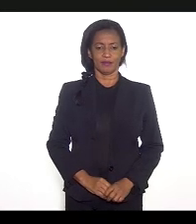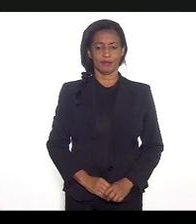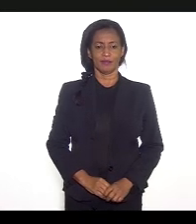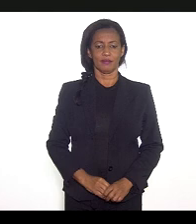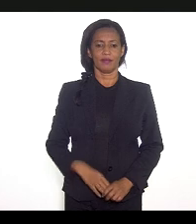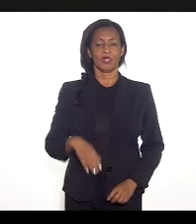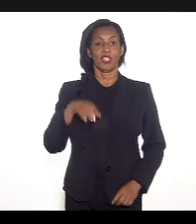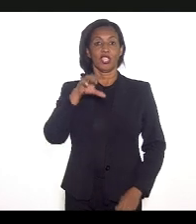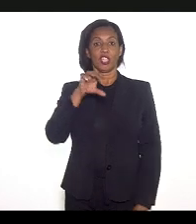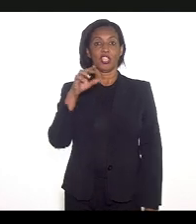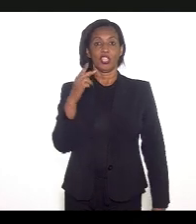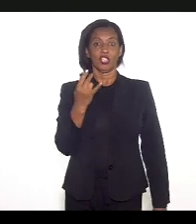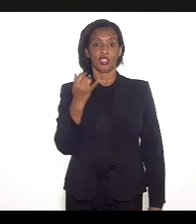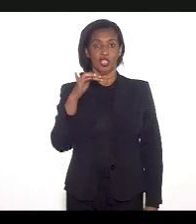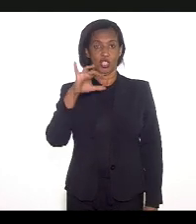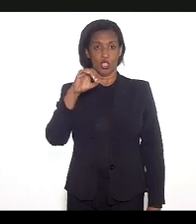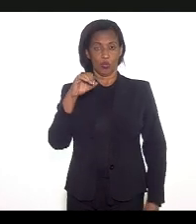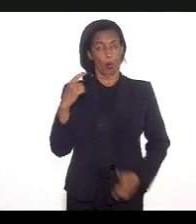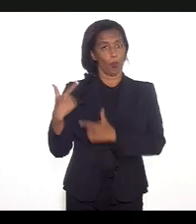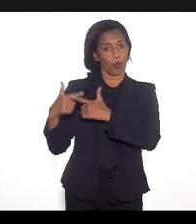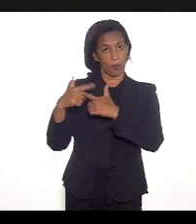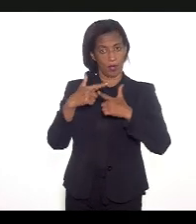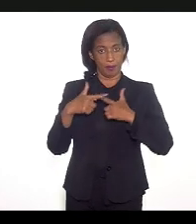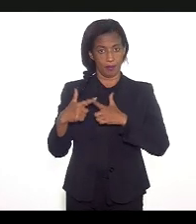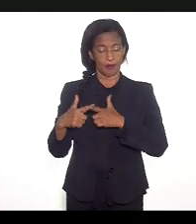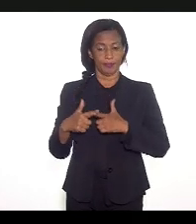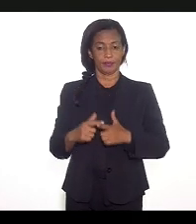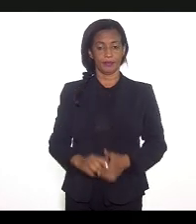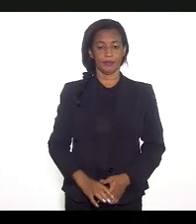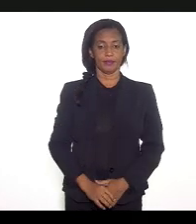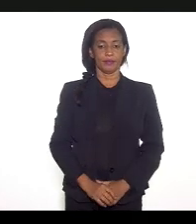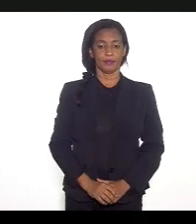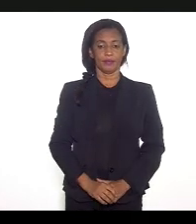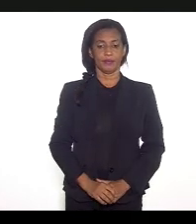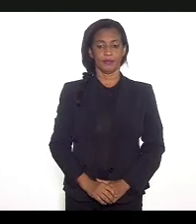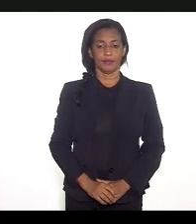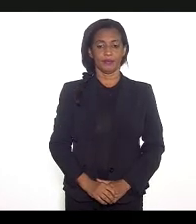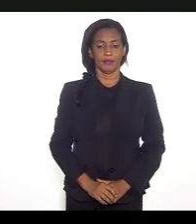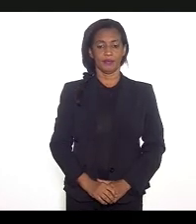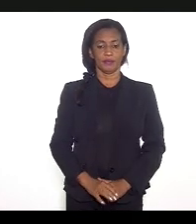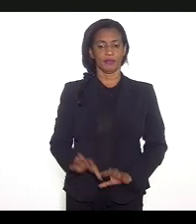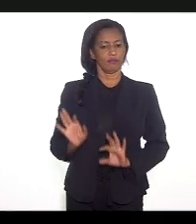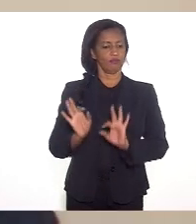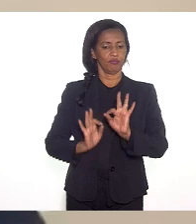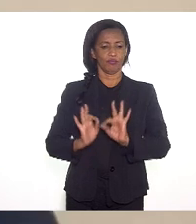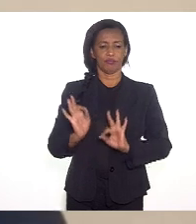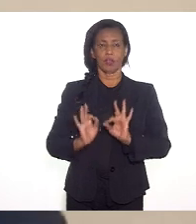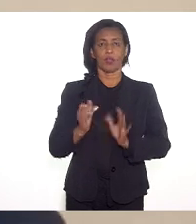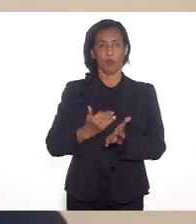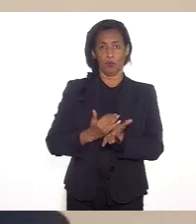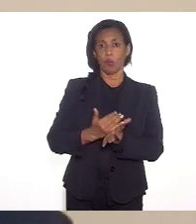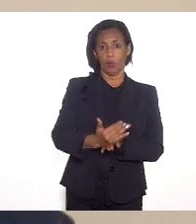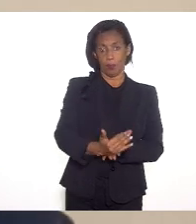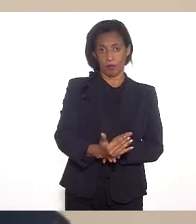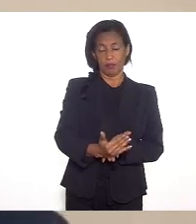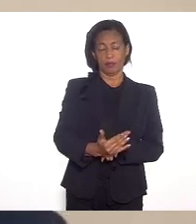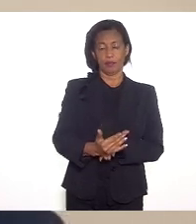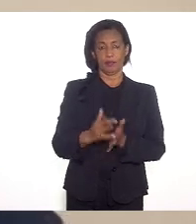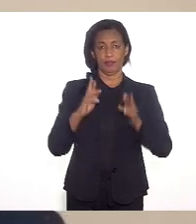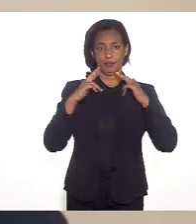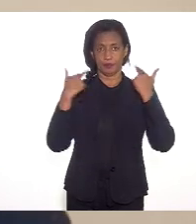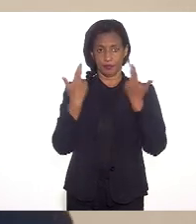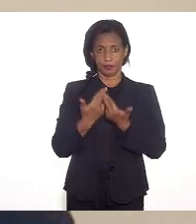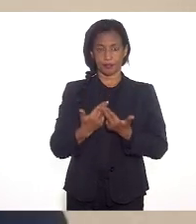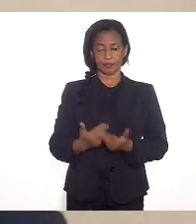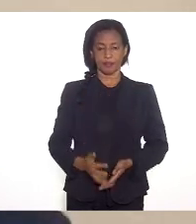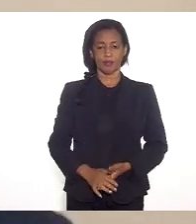O deputado Chico Machado disse que está com problema de conexão. De qualquer forma, vamos dar início à nossa reunião.